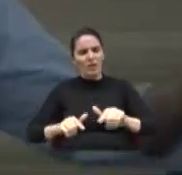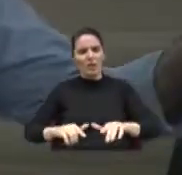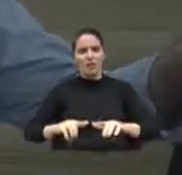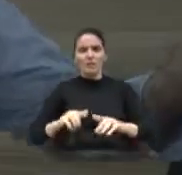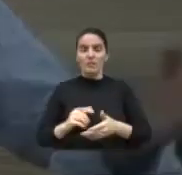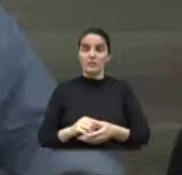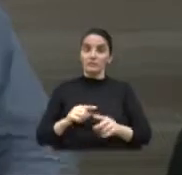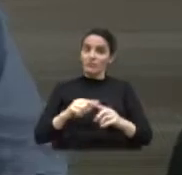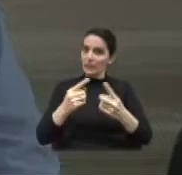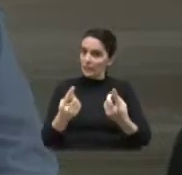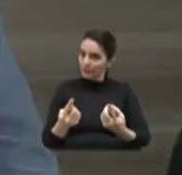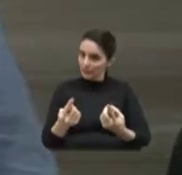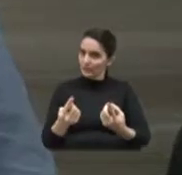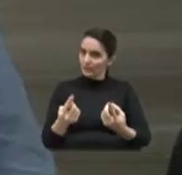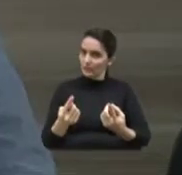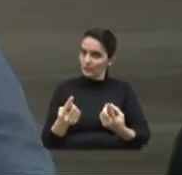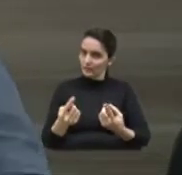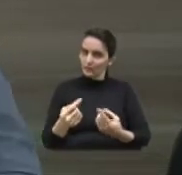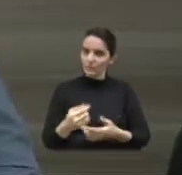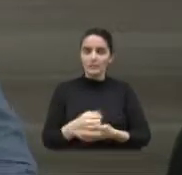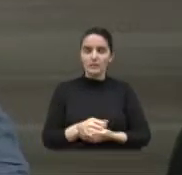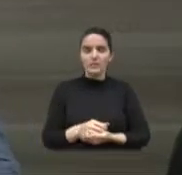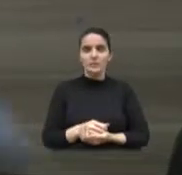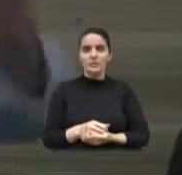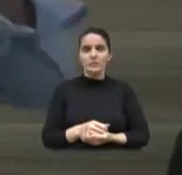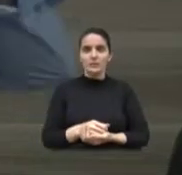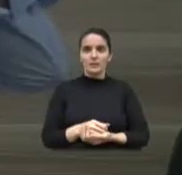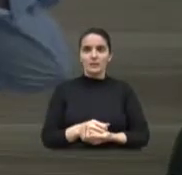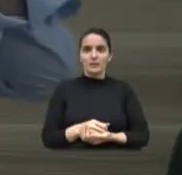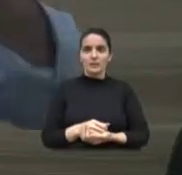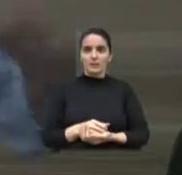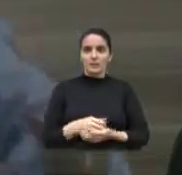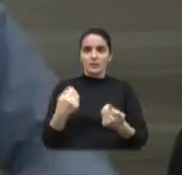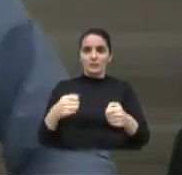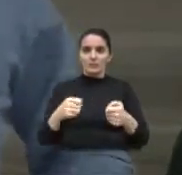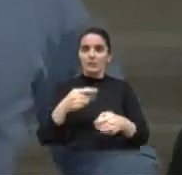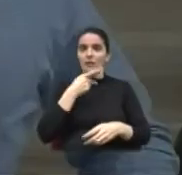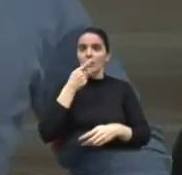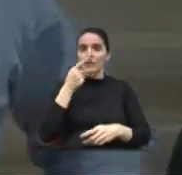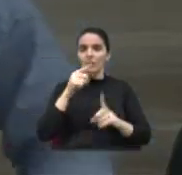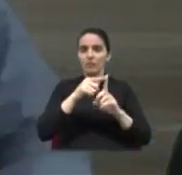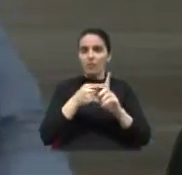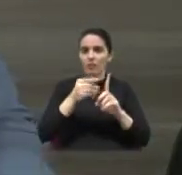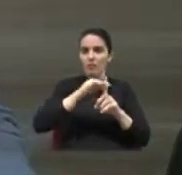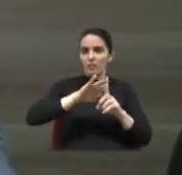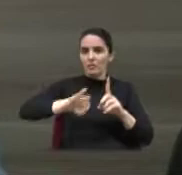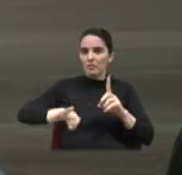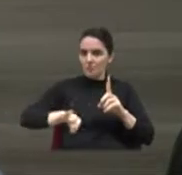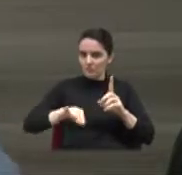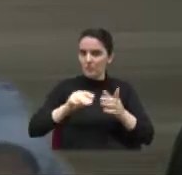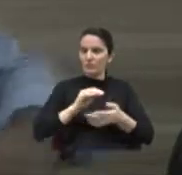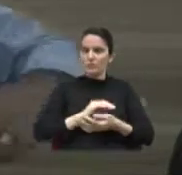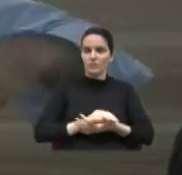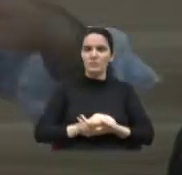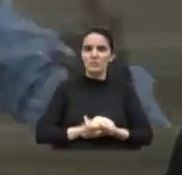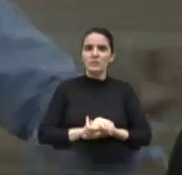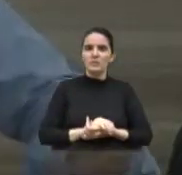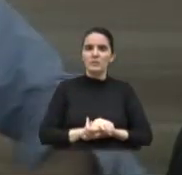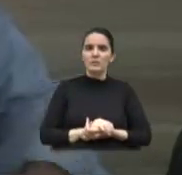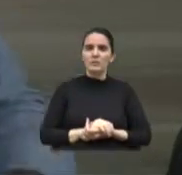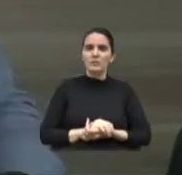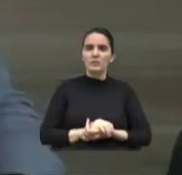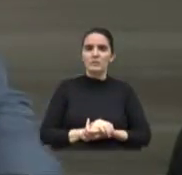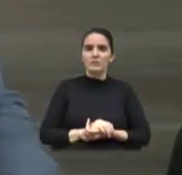mas obviamente que nós não podemos fazer do aborto fruto de uma alternativa barata